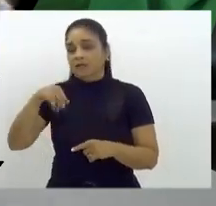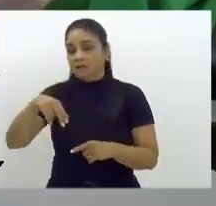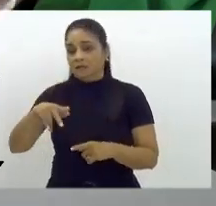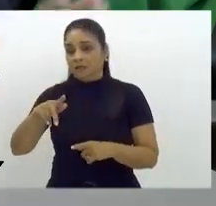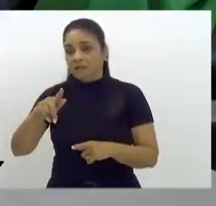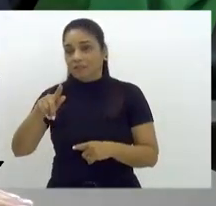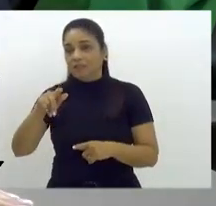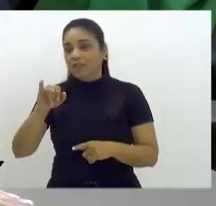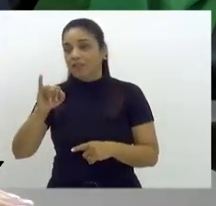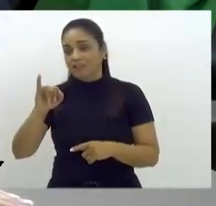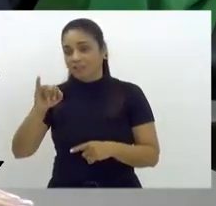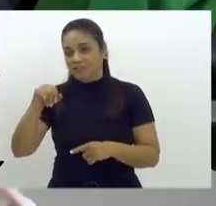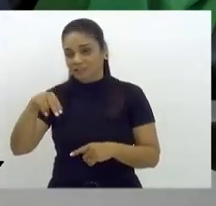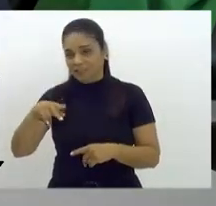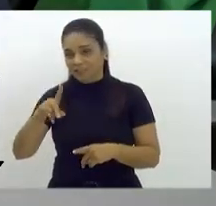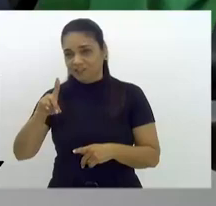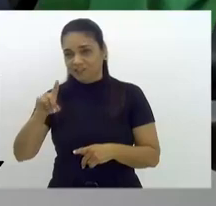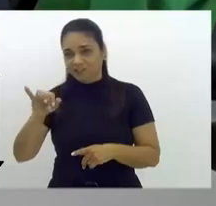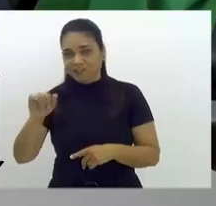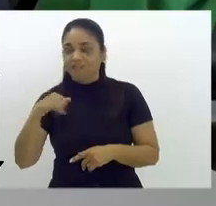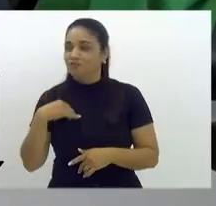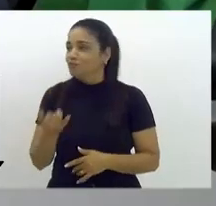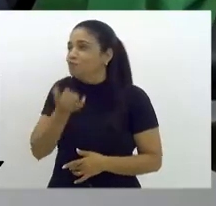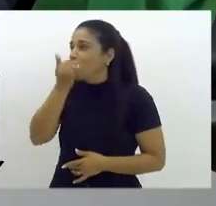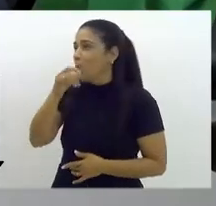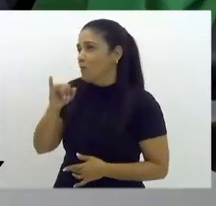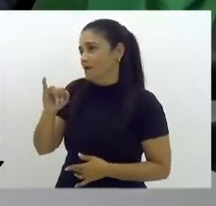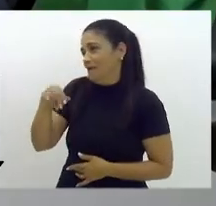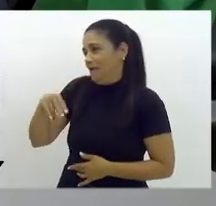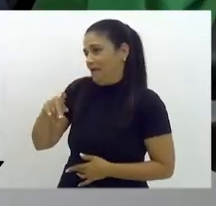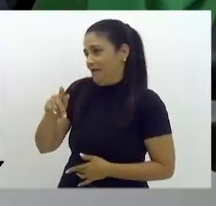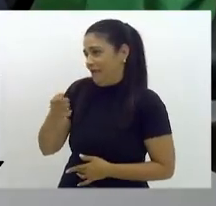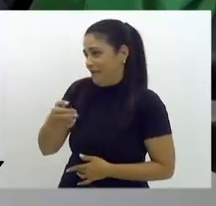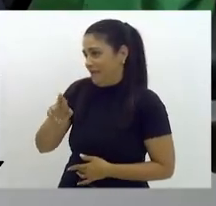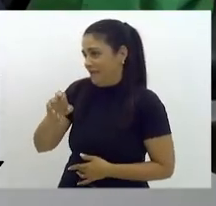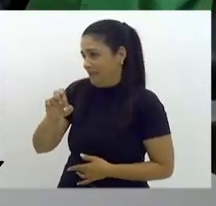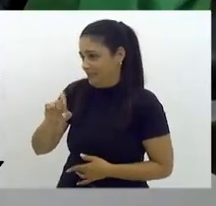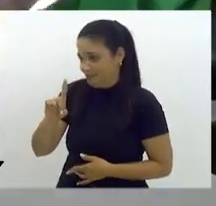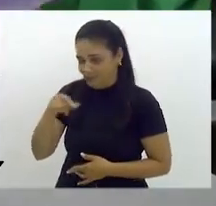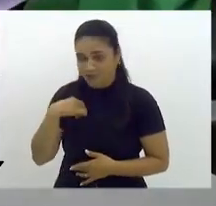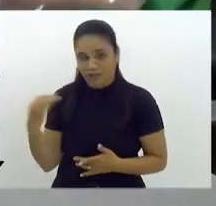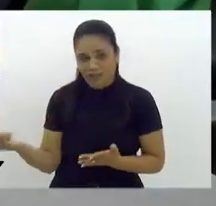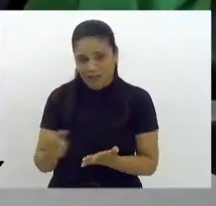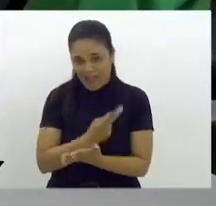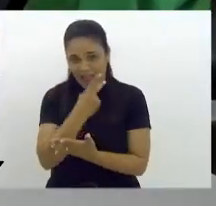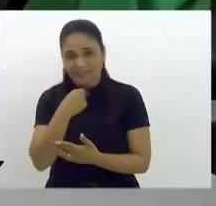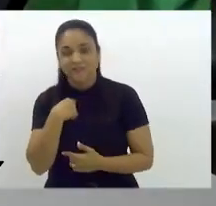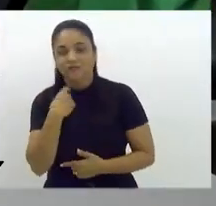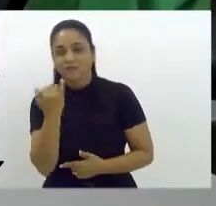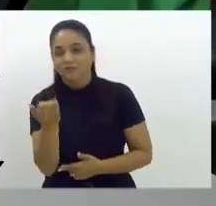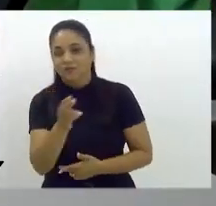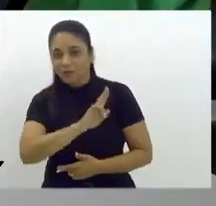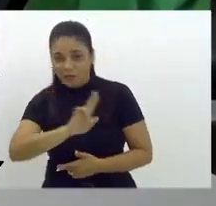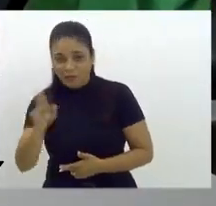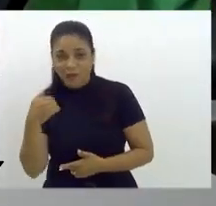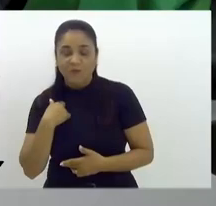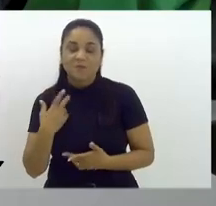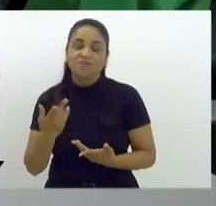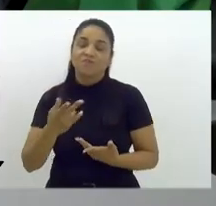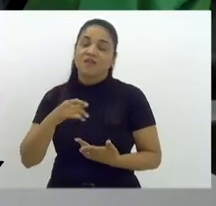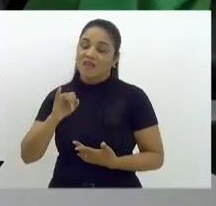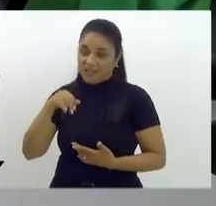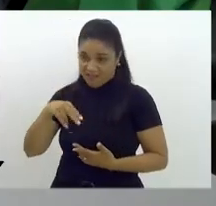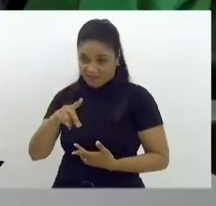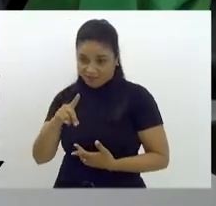índia tô falando Ingrid desculpa é em relação a denúncias falsas índia eu acredito que